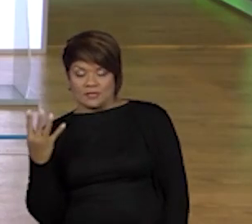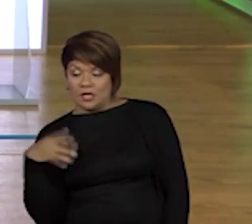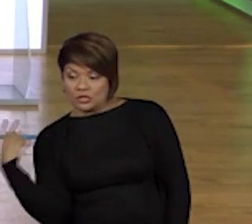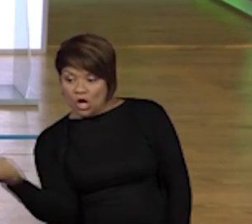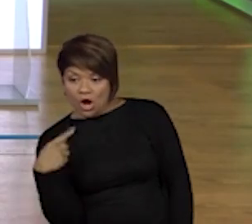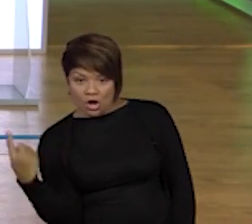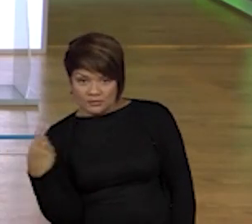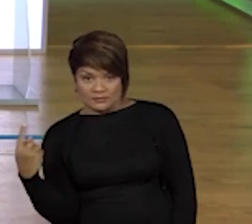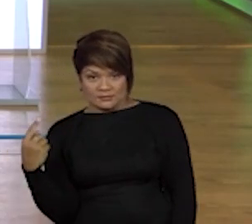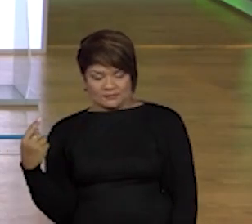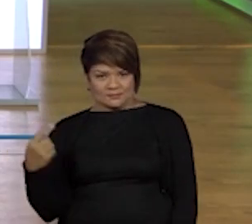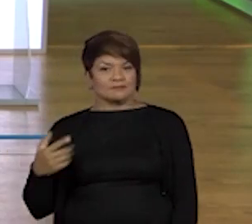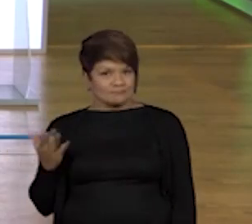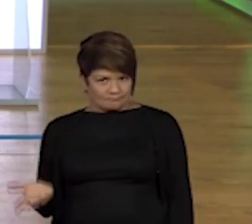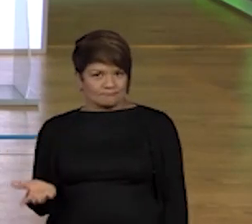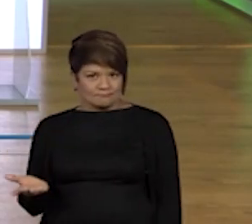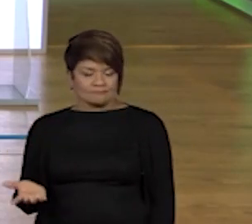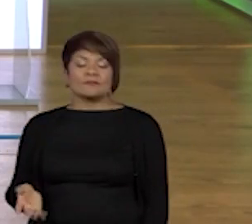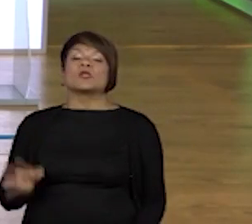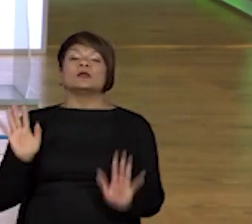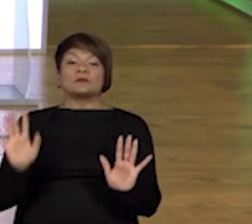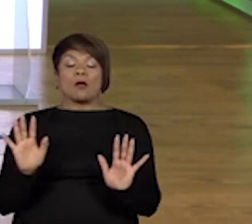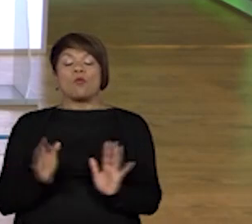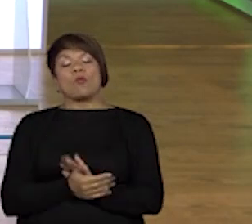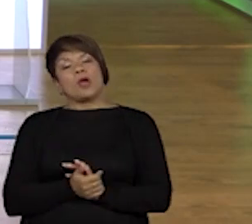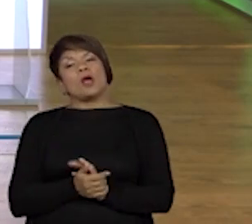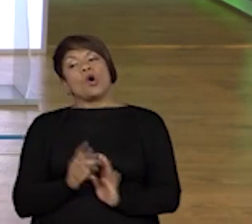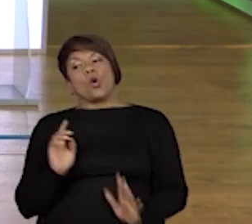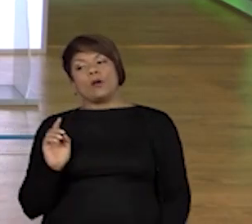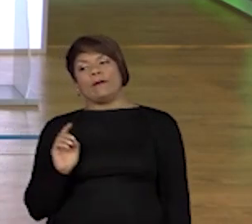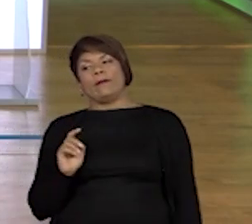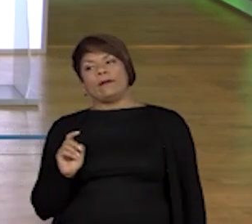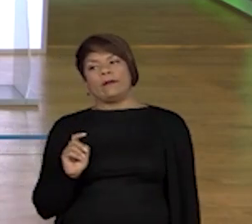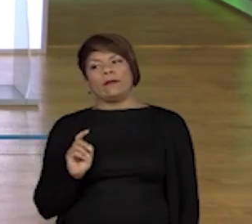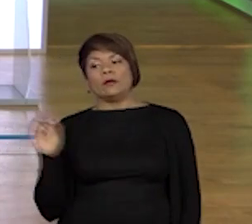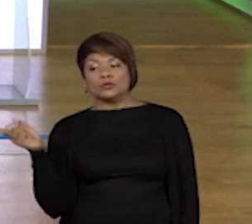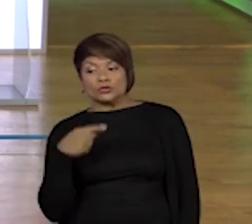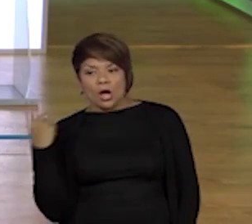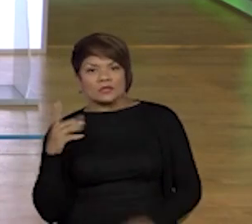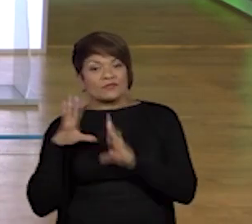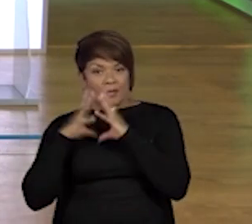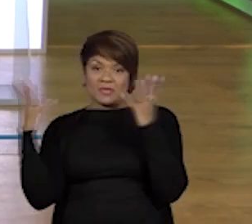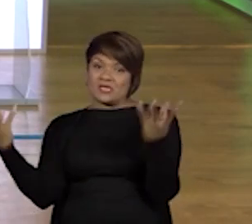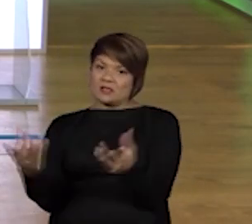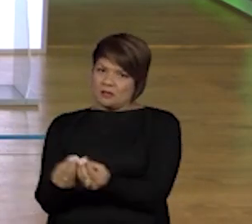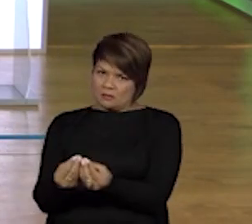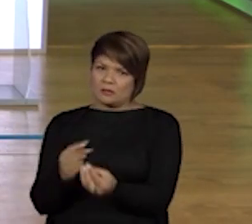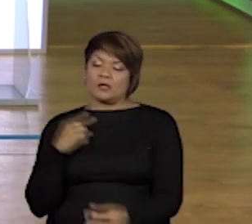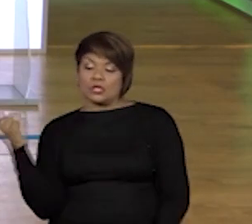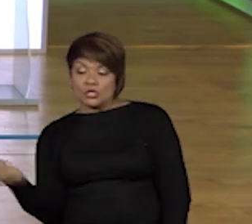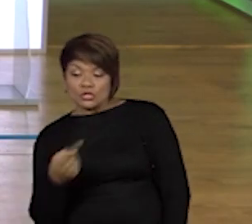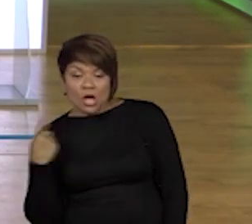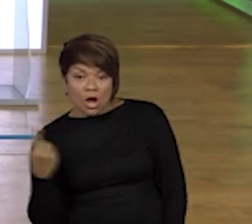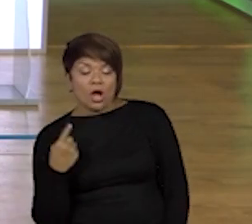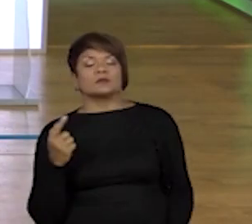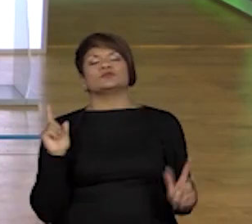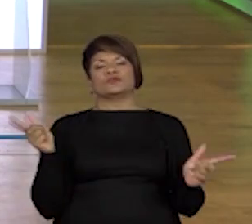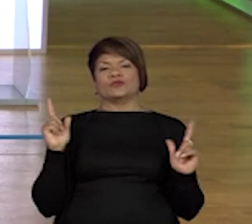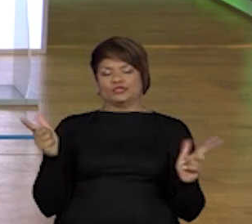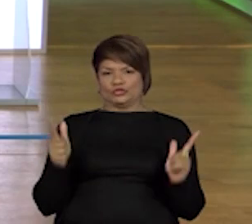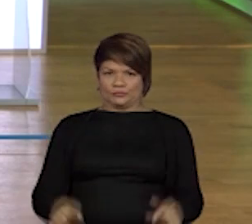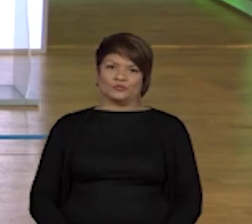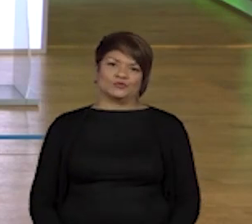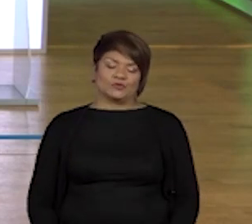uma frase que ela escreve assim, nós nos divertimos muito. Ali foi um relato também, um detalhe de um relato. Só que em vez de usar no